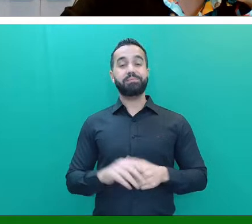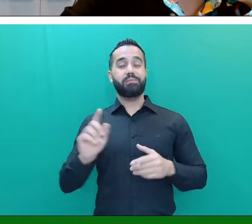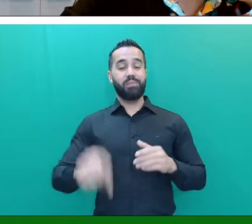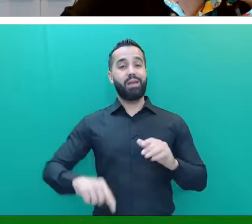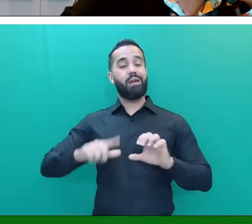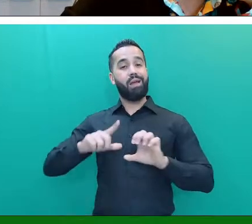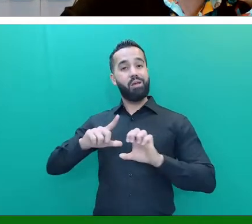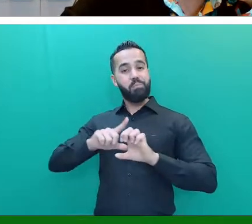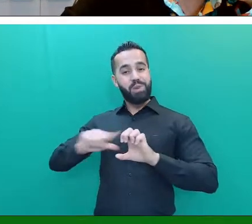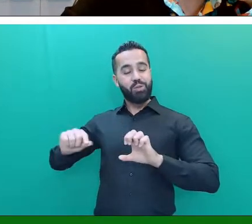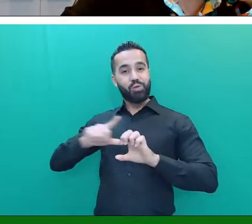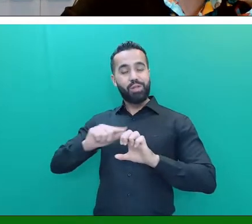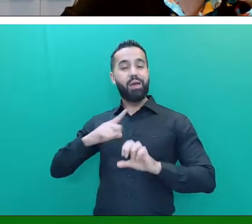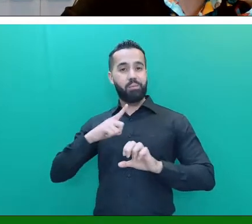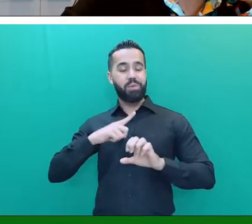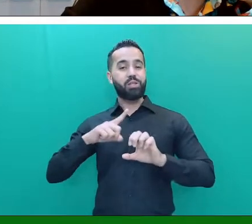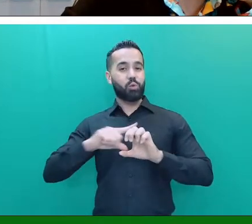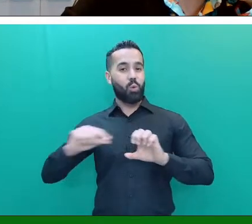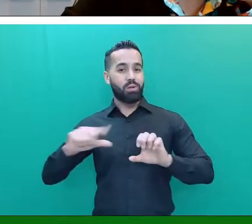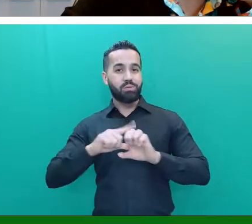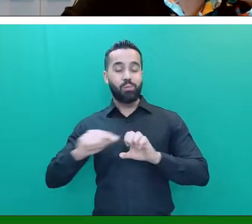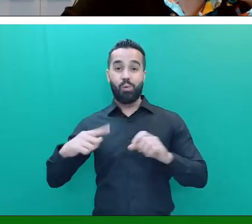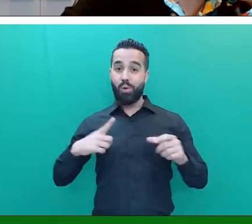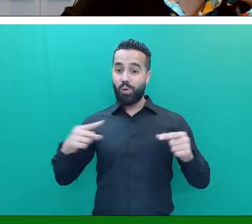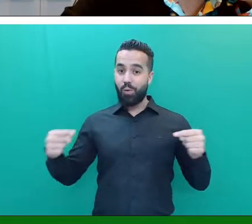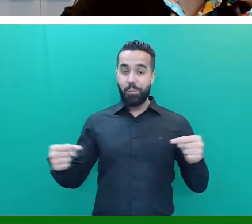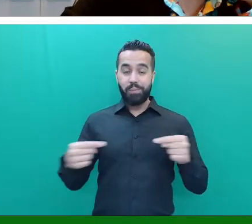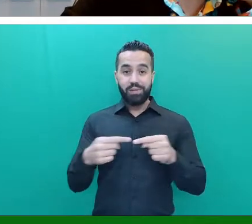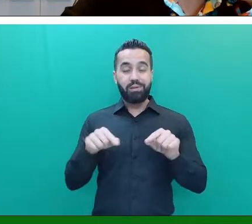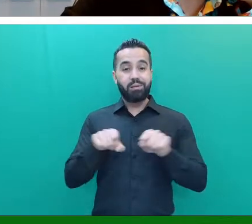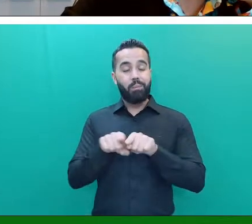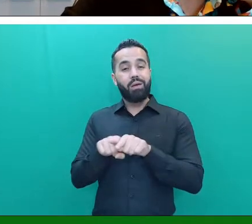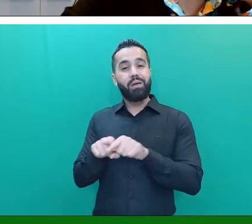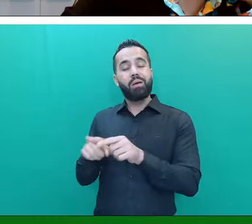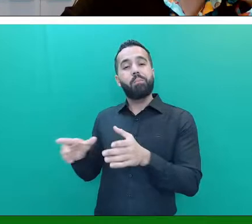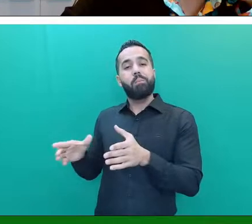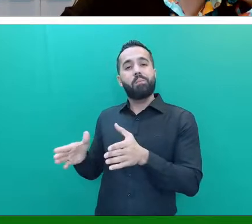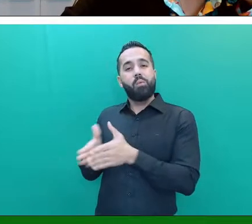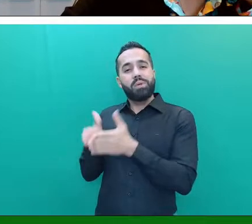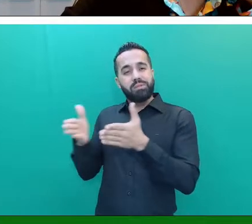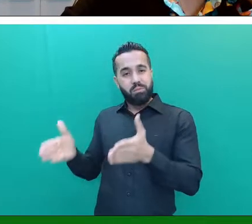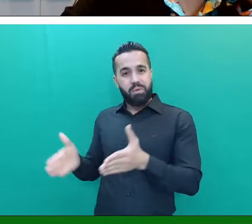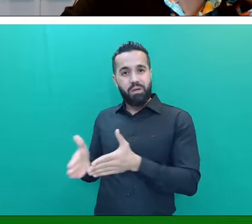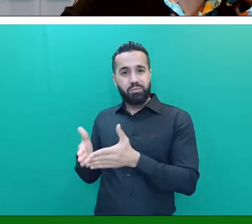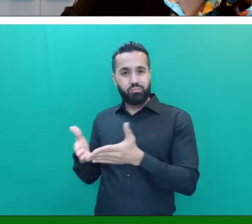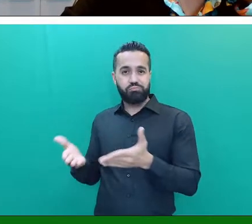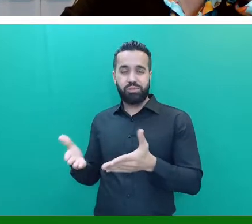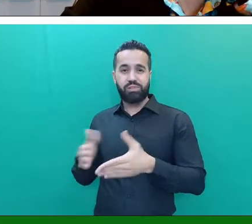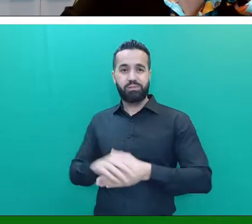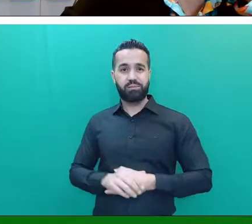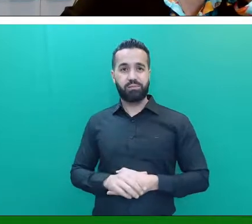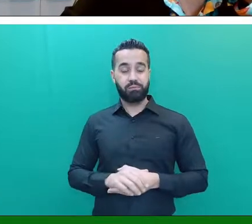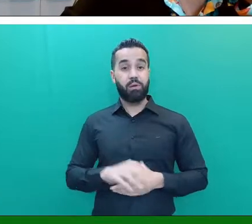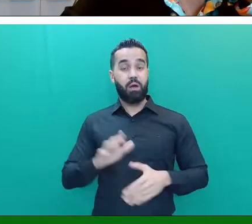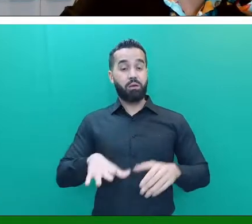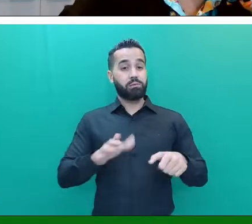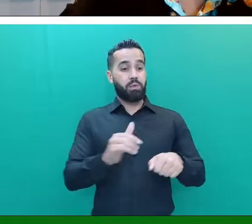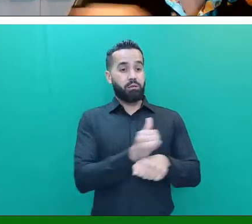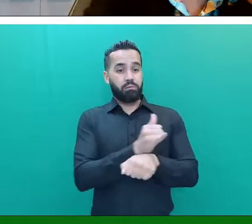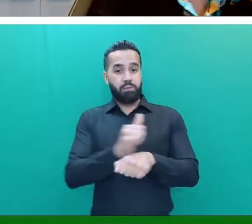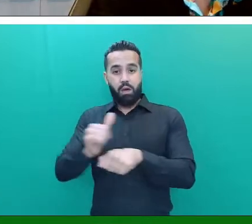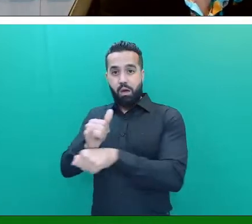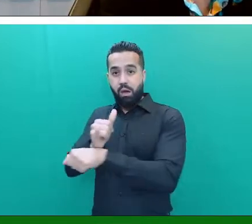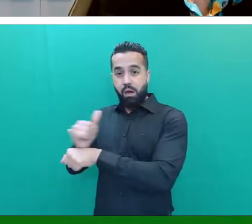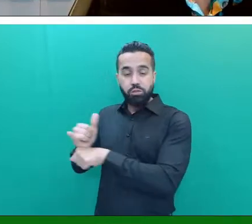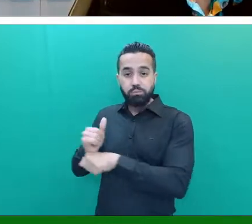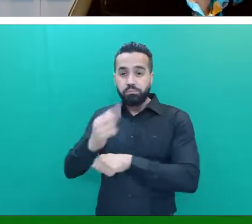empreendedorismo relacionado com o empobrecimento da população, que não tinha alternativas, não encontrava